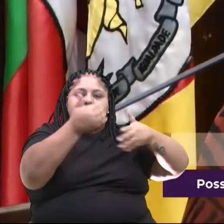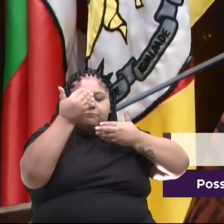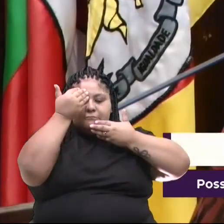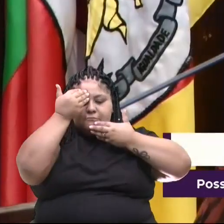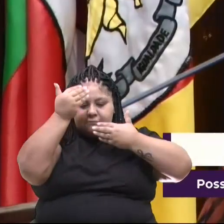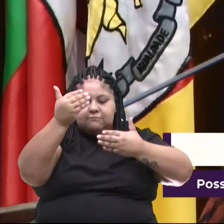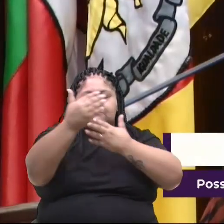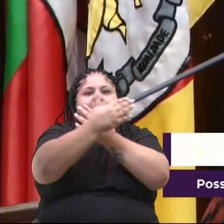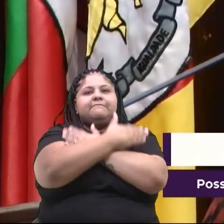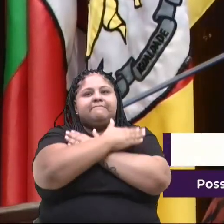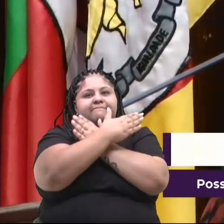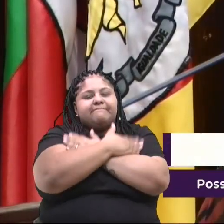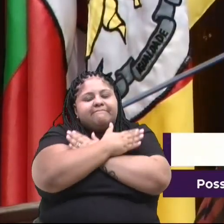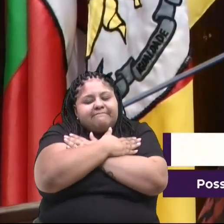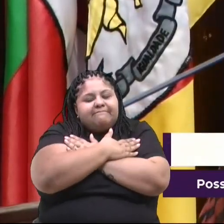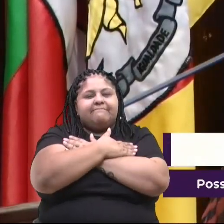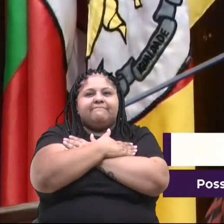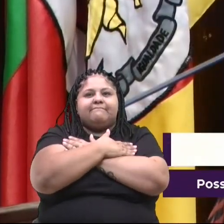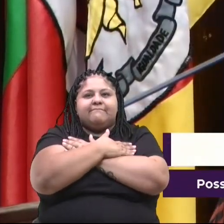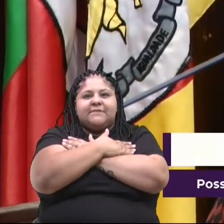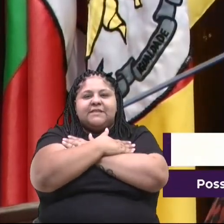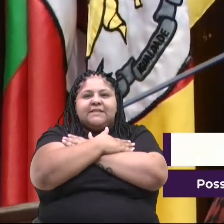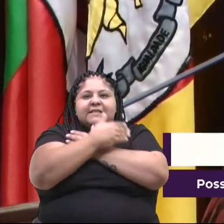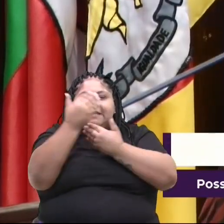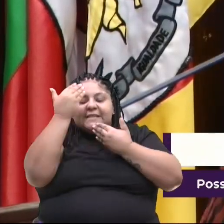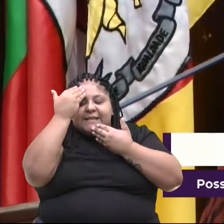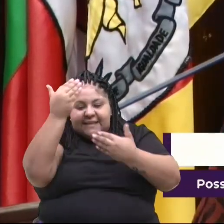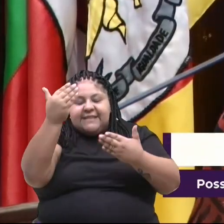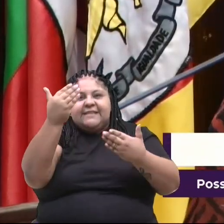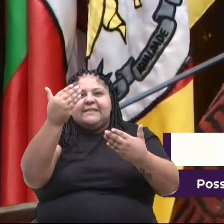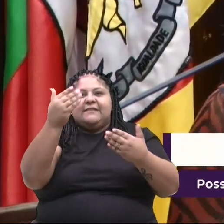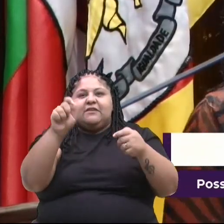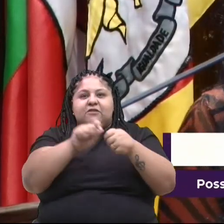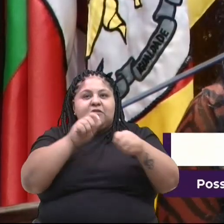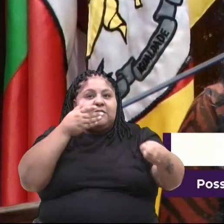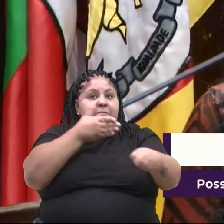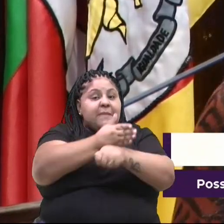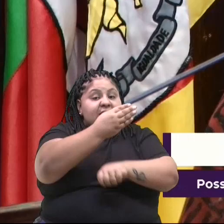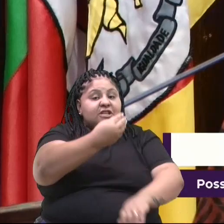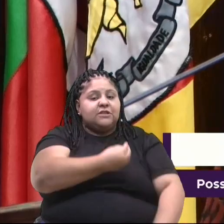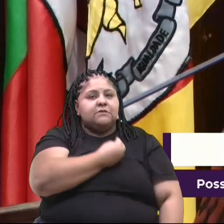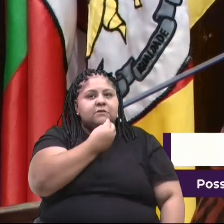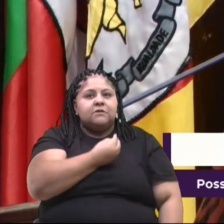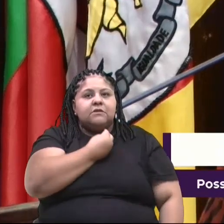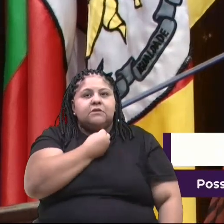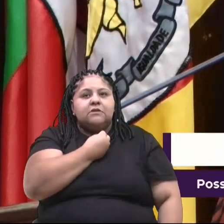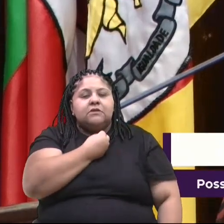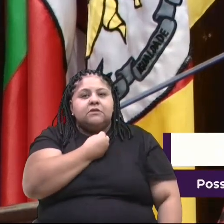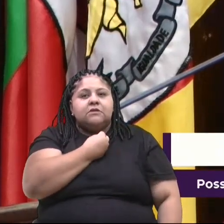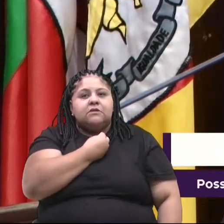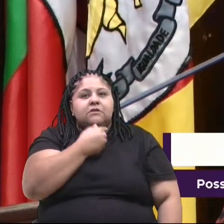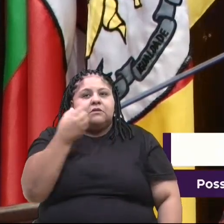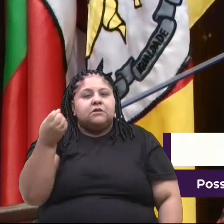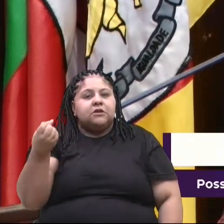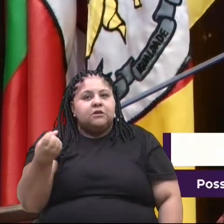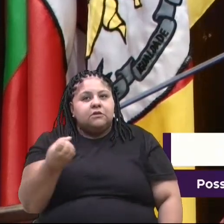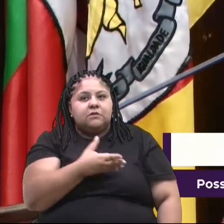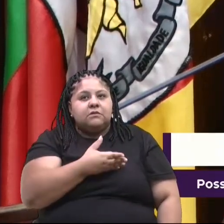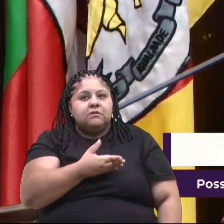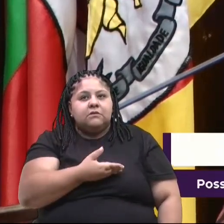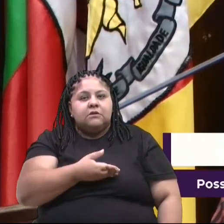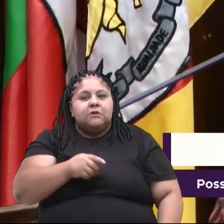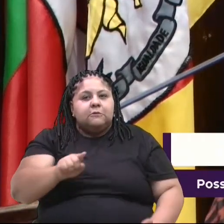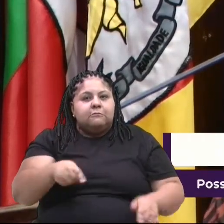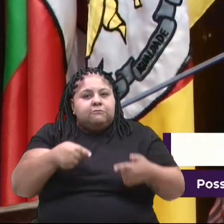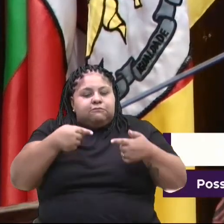obrigada, um abraço fraterno, gratidão por serem parte da minha vida e por mais uma vez me incentivarem a enfrentar